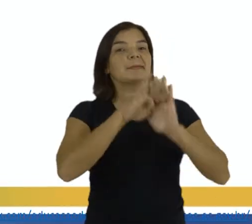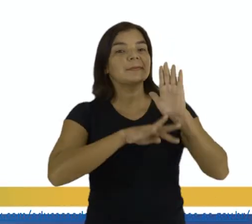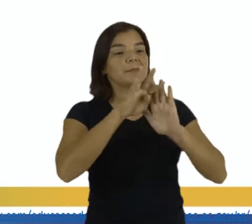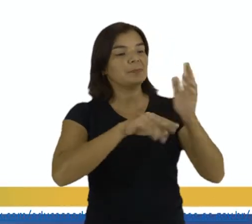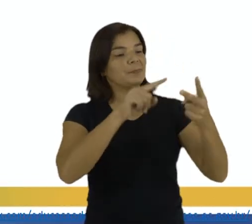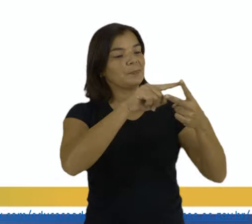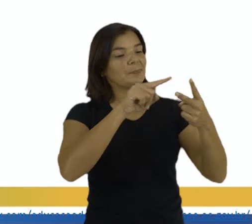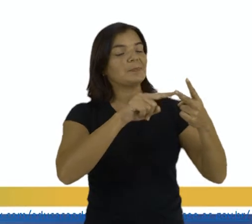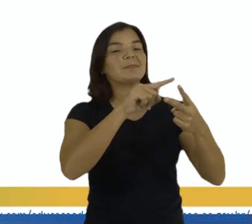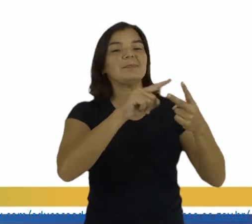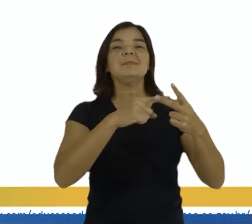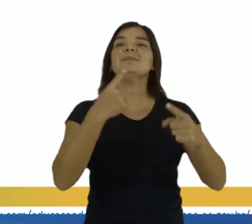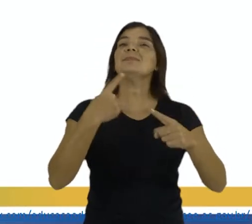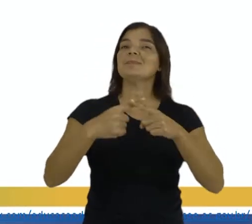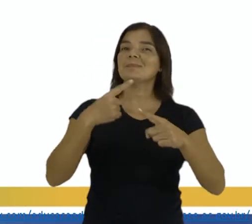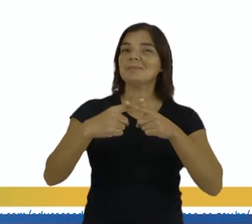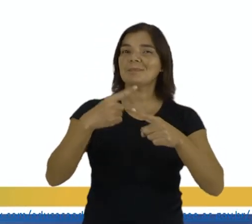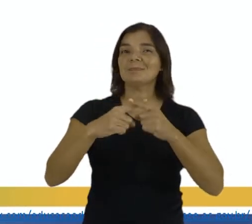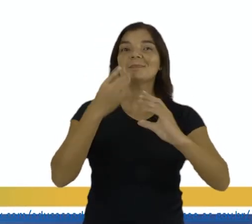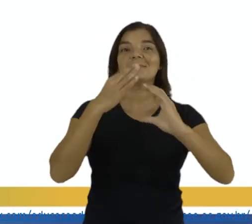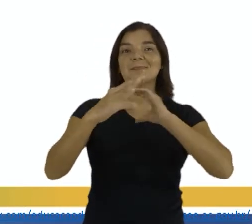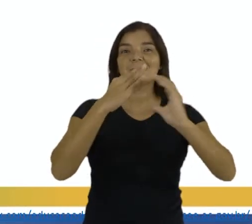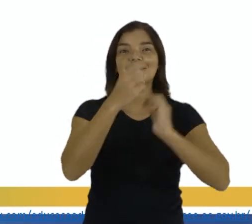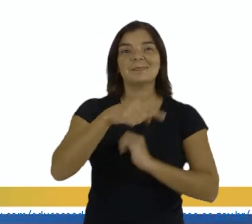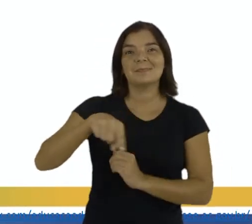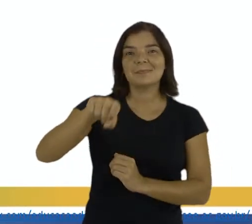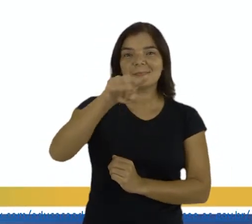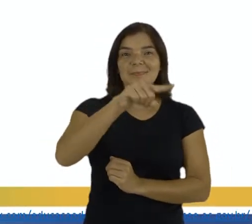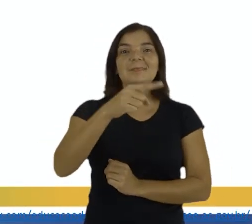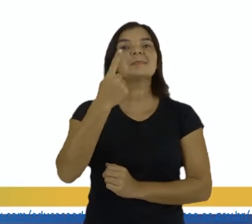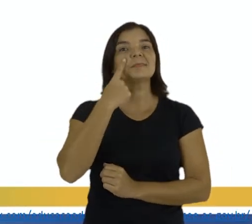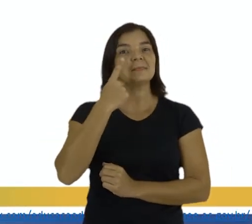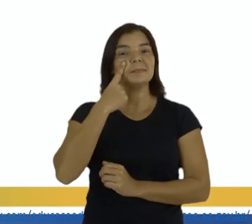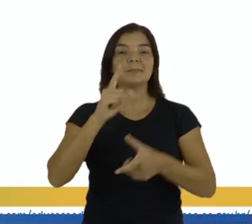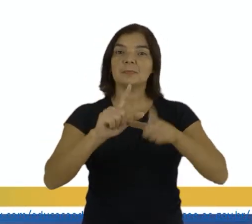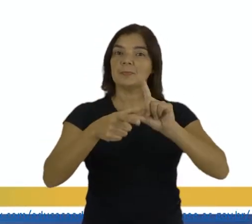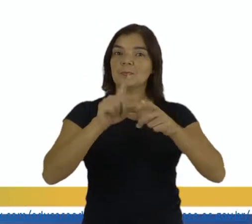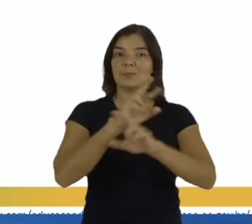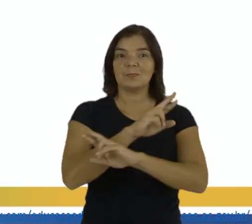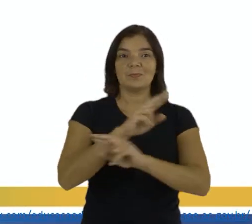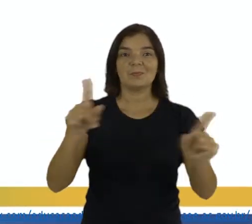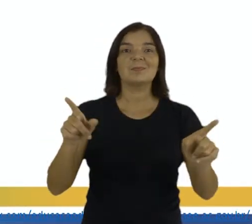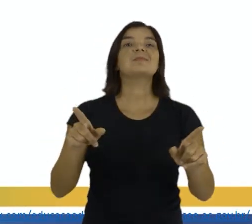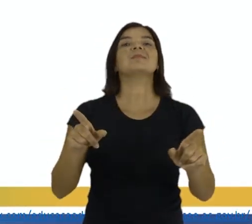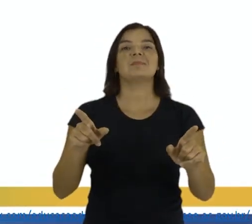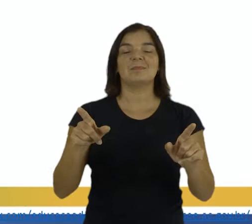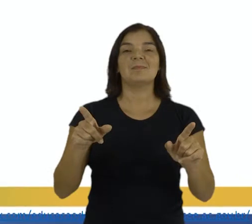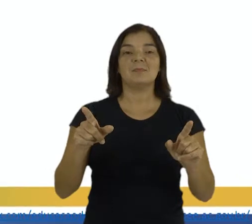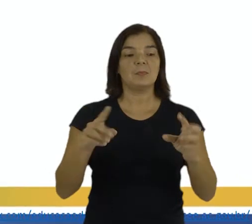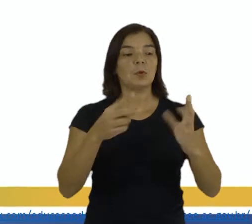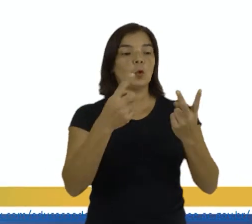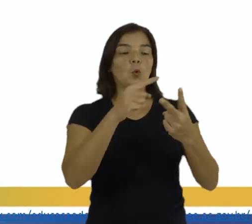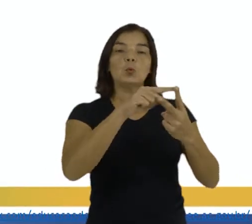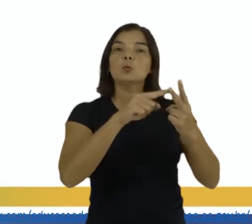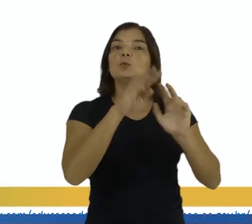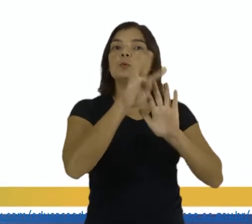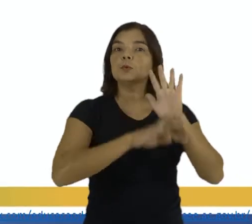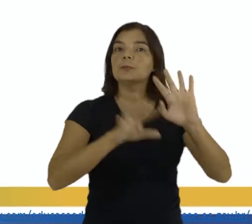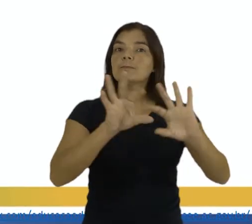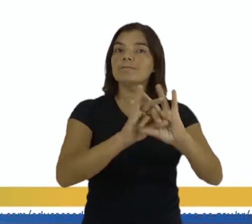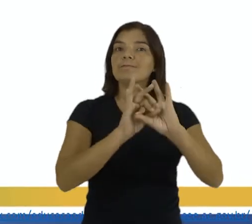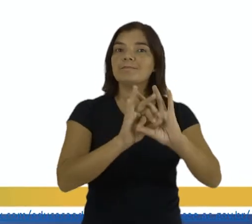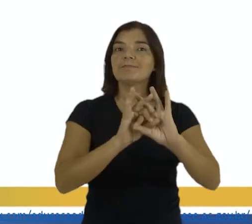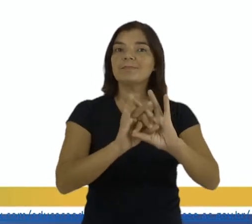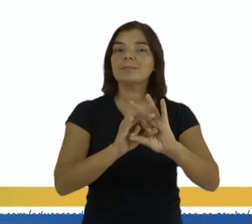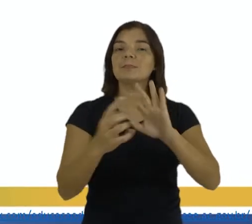vão entender por que eu cantei essas duas músicas para vocês e vocês viram letras diferentes. Os dois textos estão interligados, ou